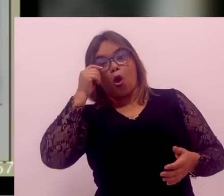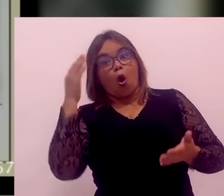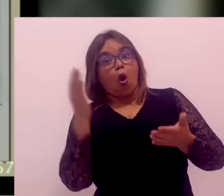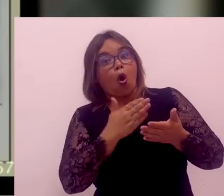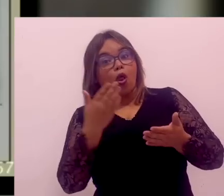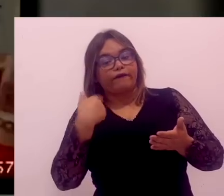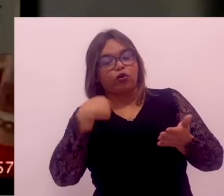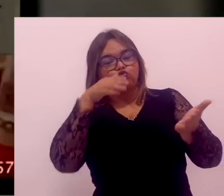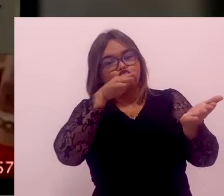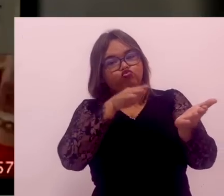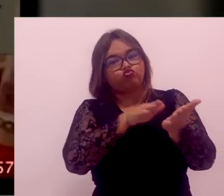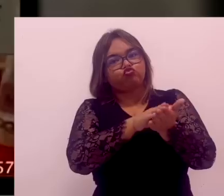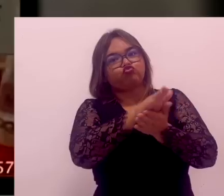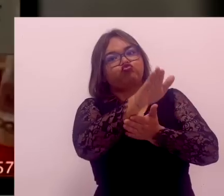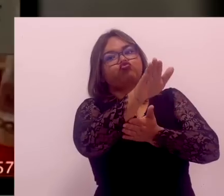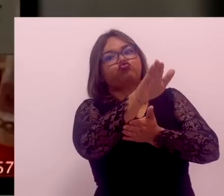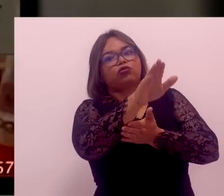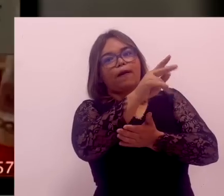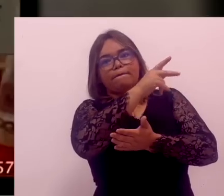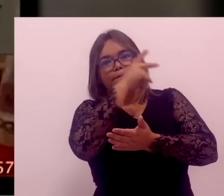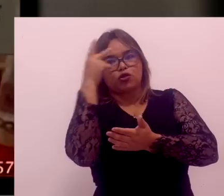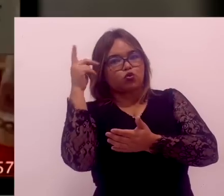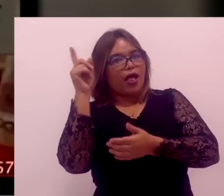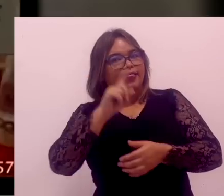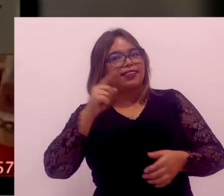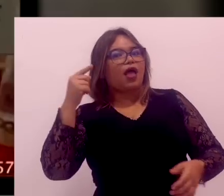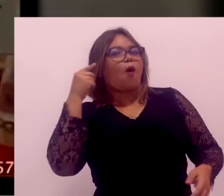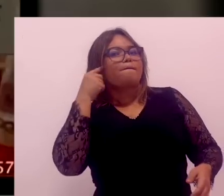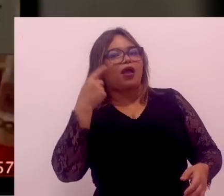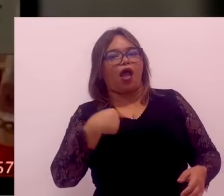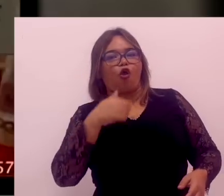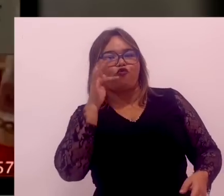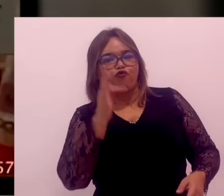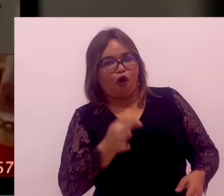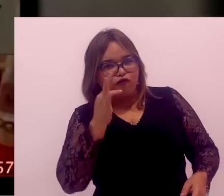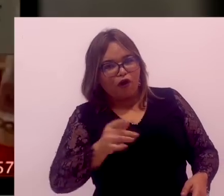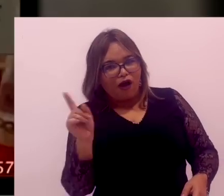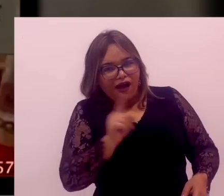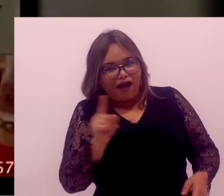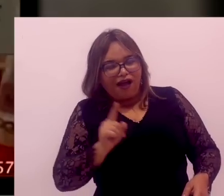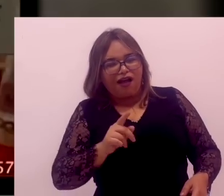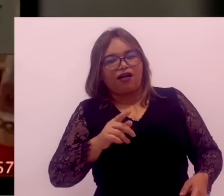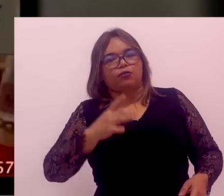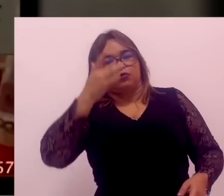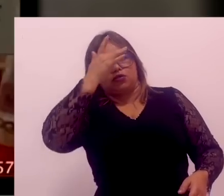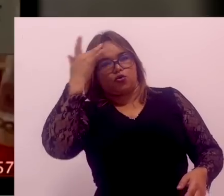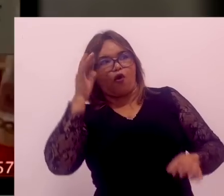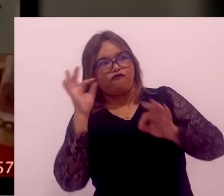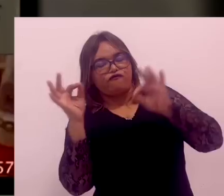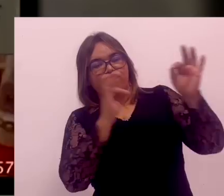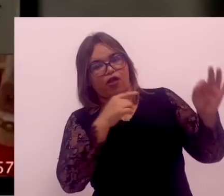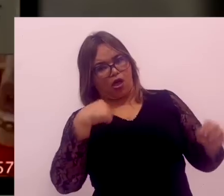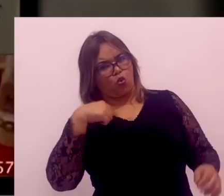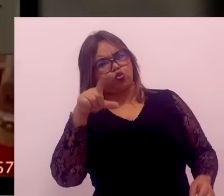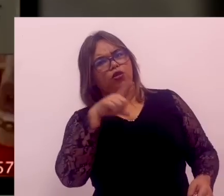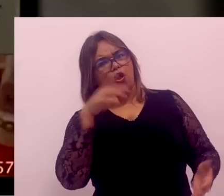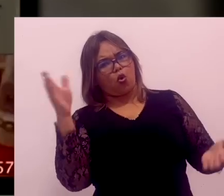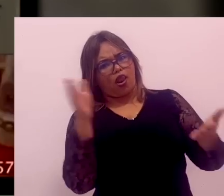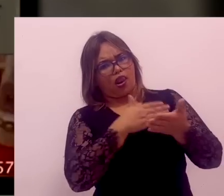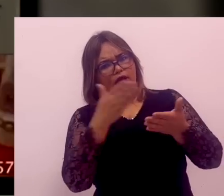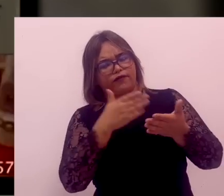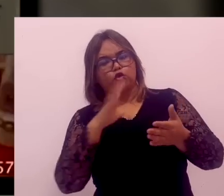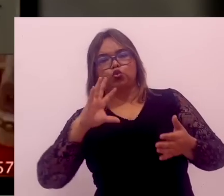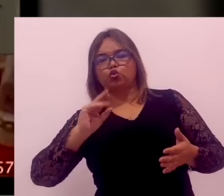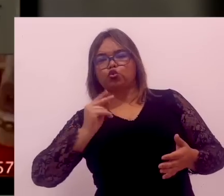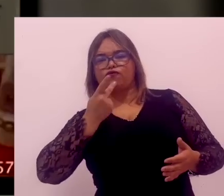fofoca. Elas precisam ver que eu tenho o livro. E toda citação que eu faço vem diretamente dele. No rito escocês, a coroa e o cetro